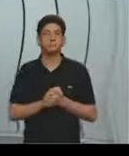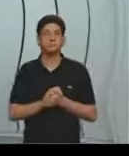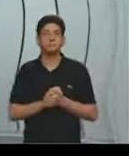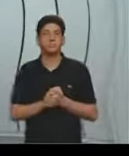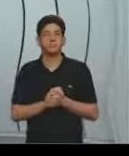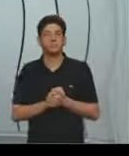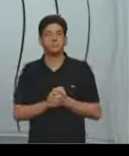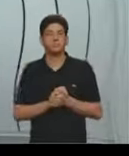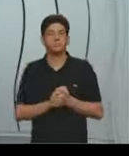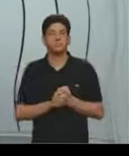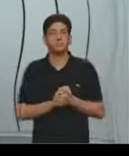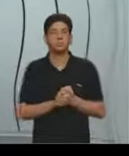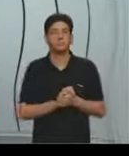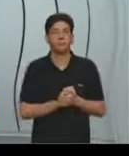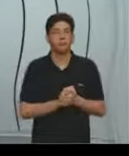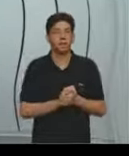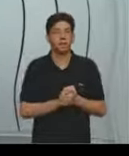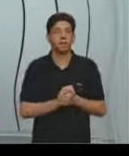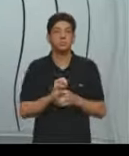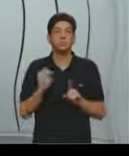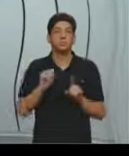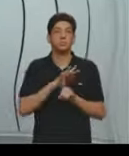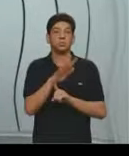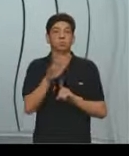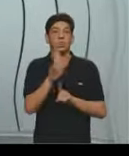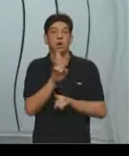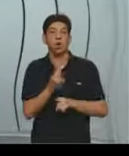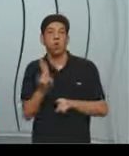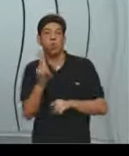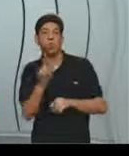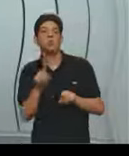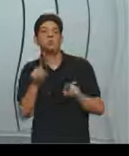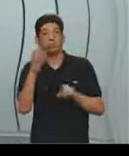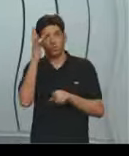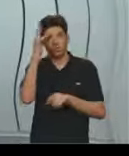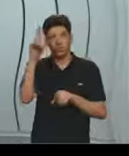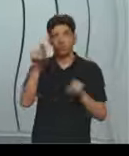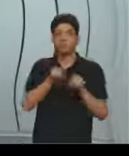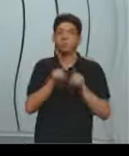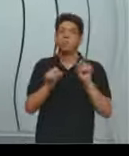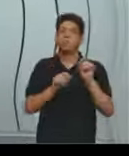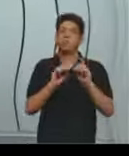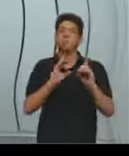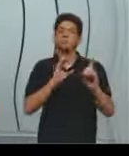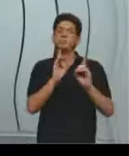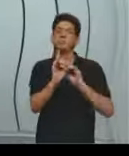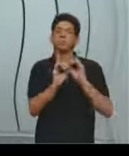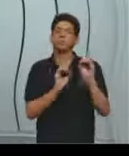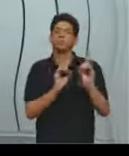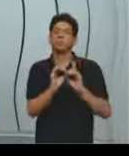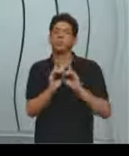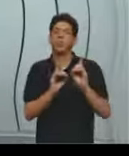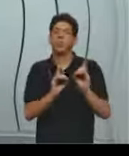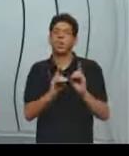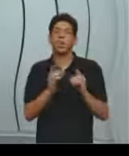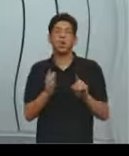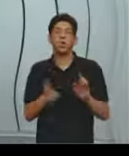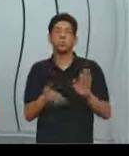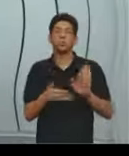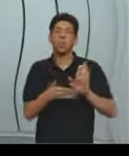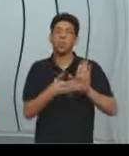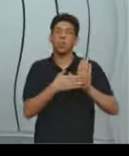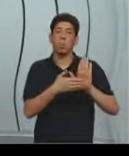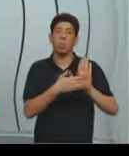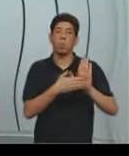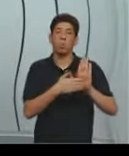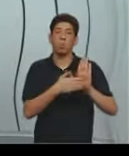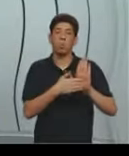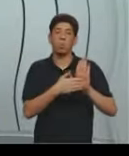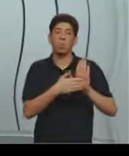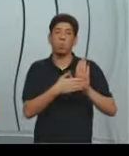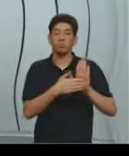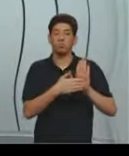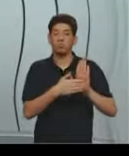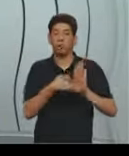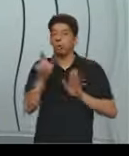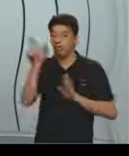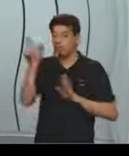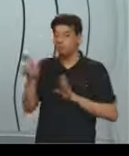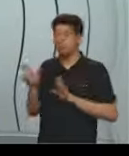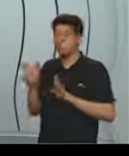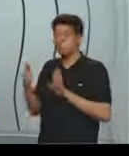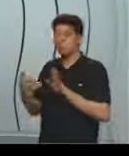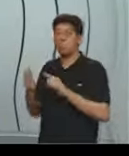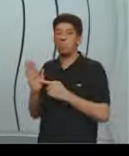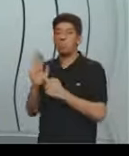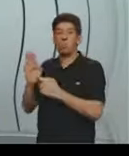que a Sociologia usa muita filosofia também que a dialética né que eu tenho uma tese a pessoa apresenta uma crítica que eu te peço a gente chegou a